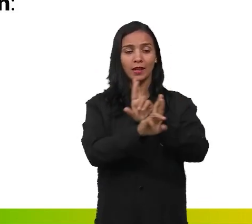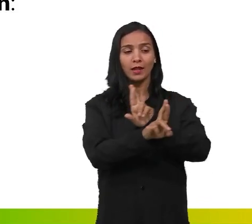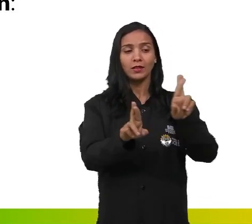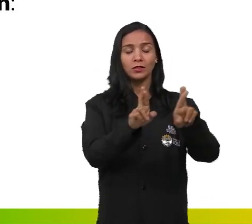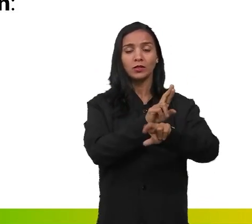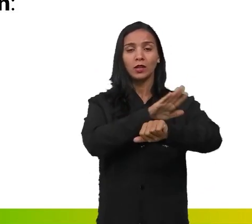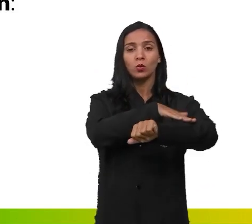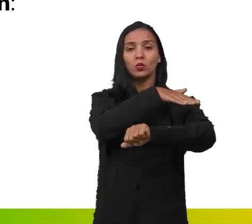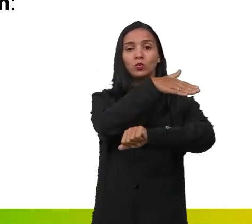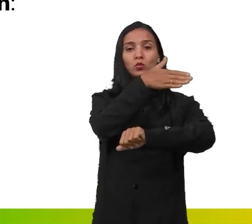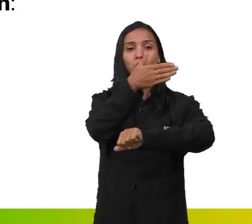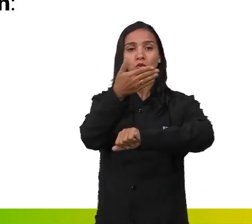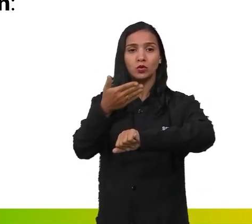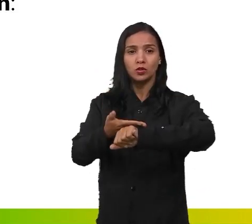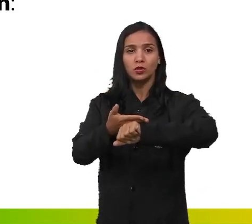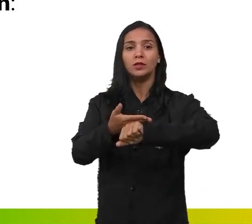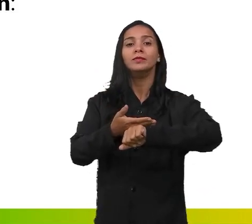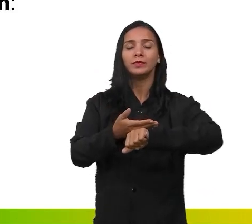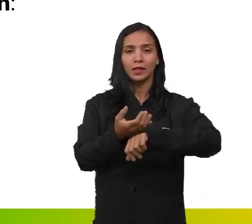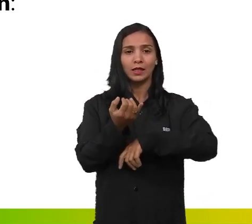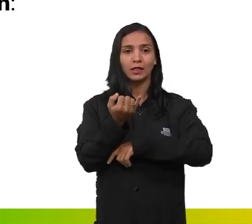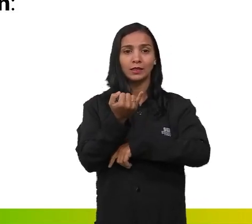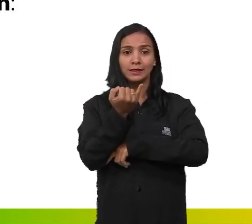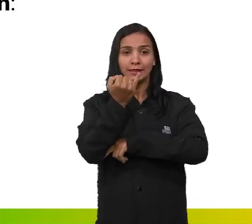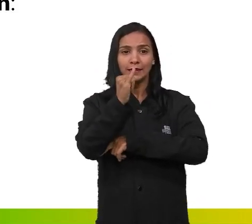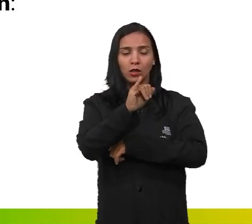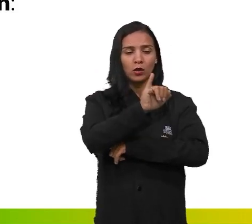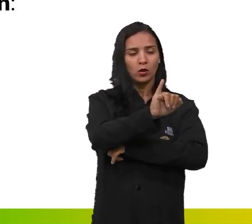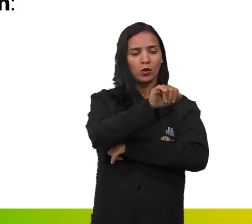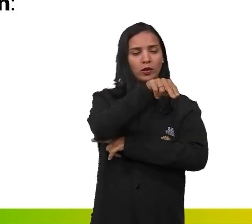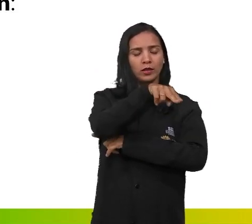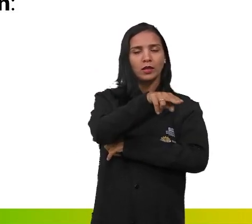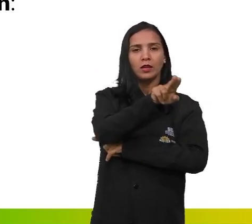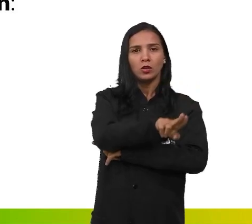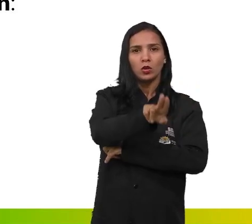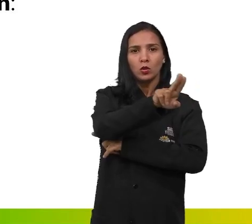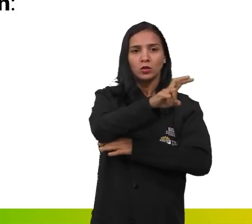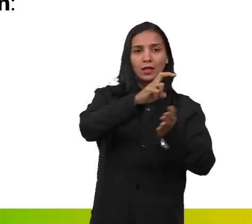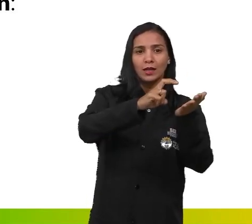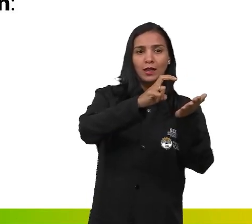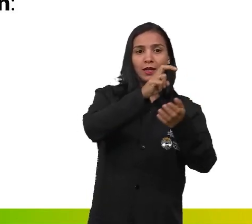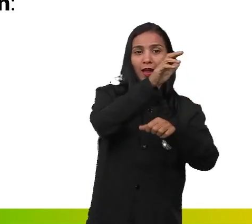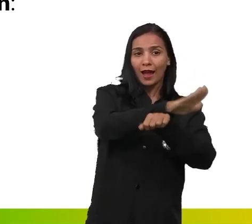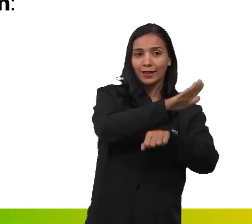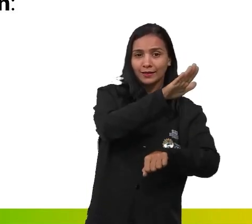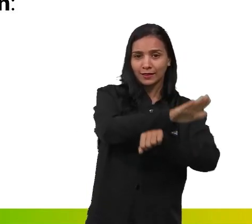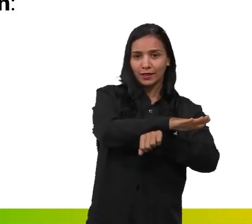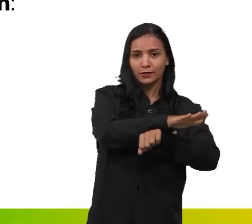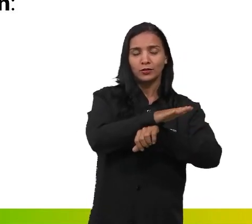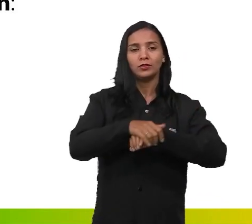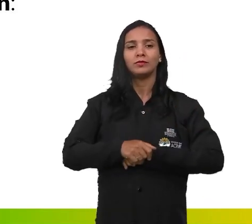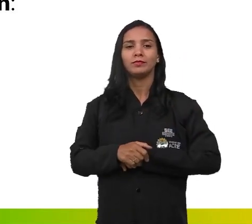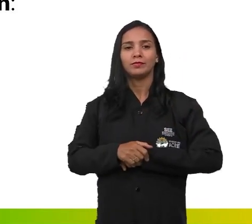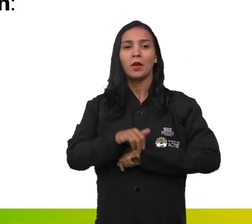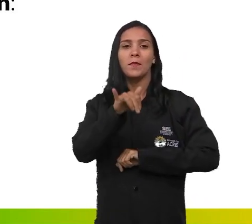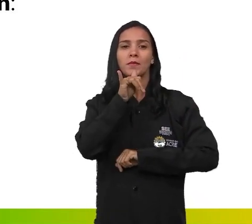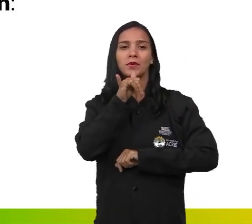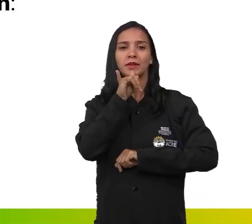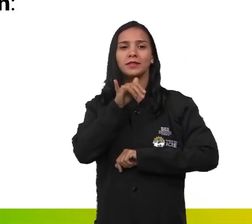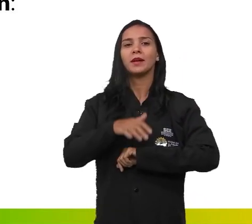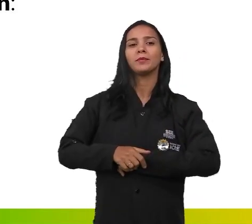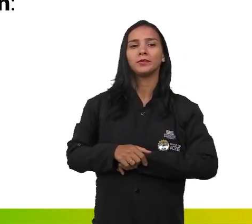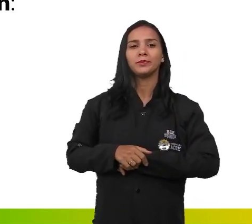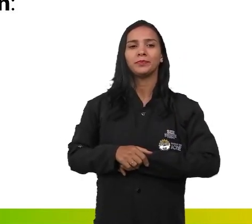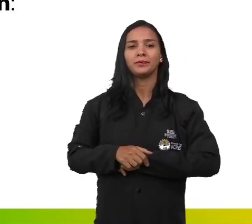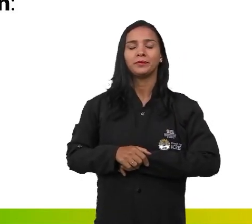in the afternoon, de tarde ou à tarde. Nós temos o primeiro exemplo, I study English in